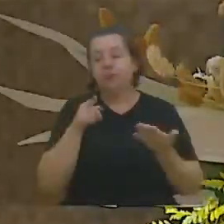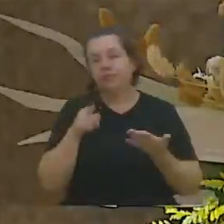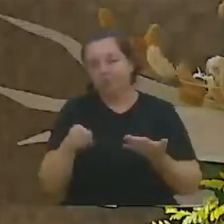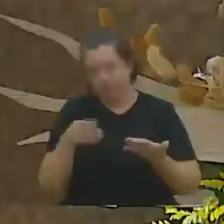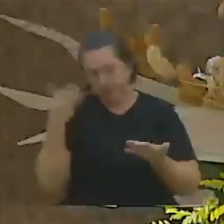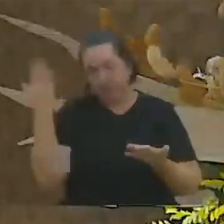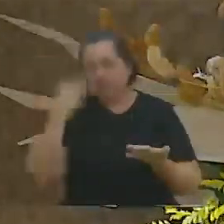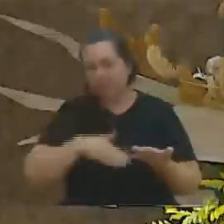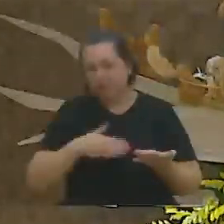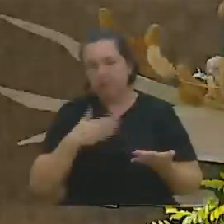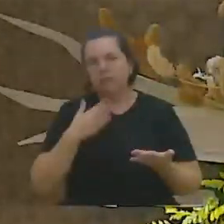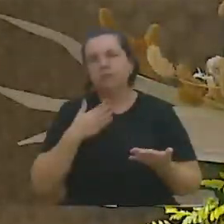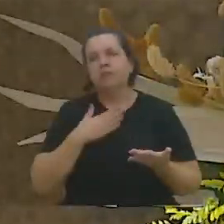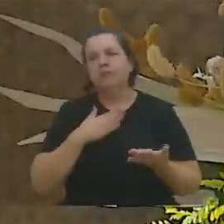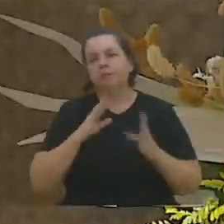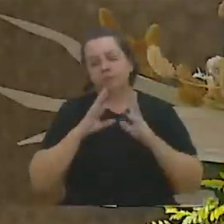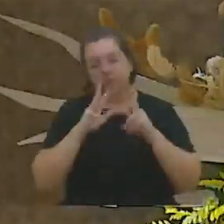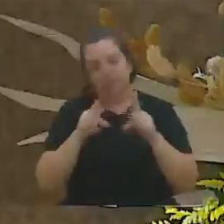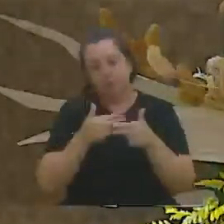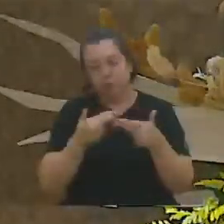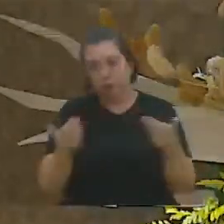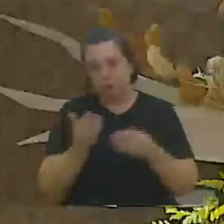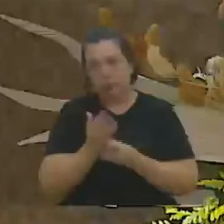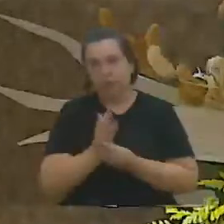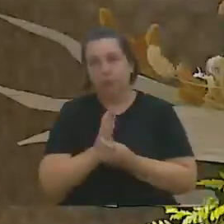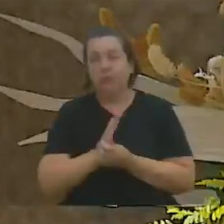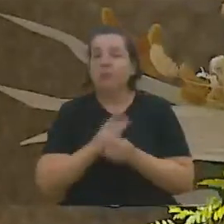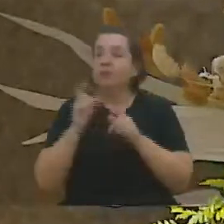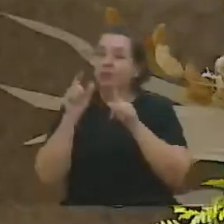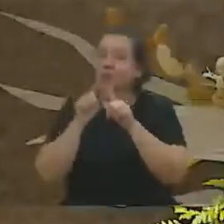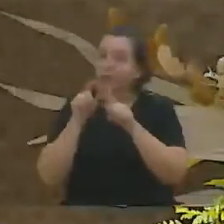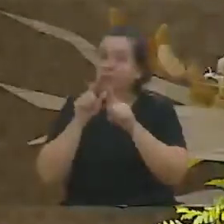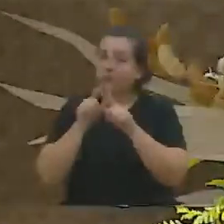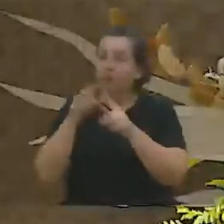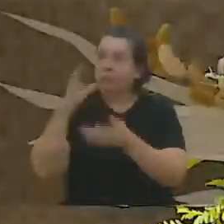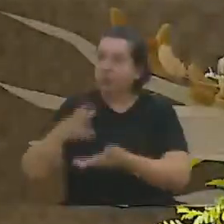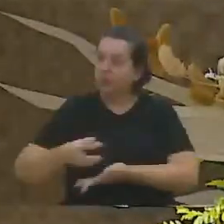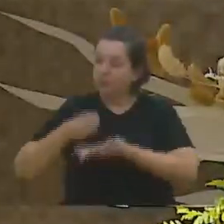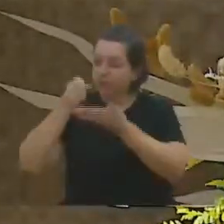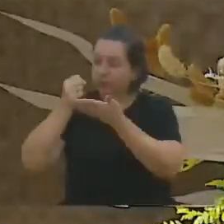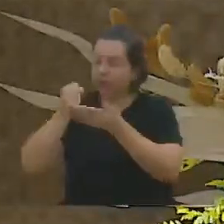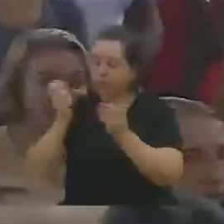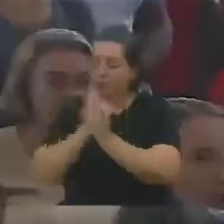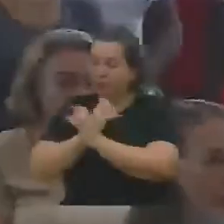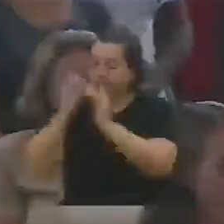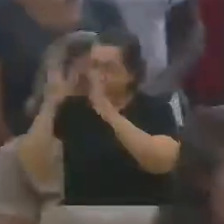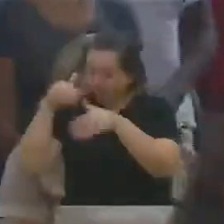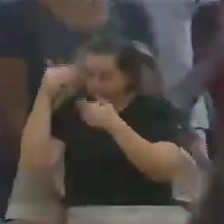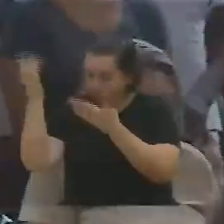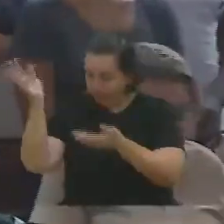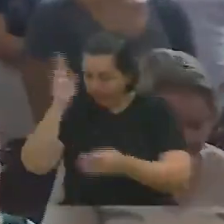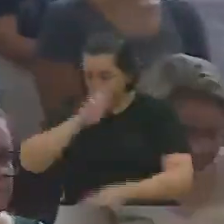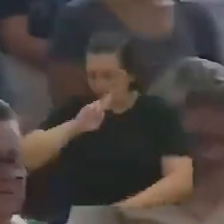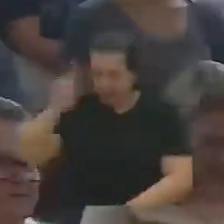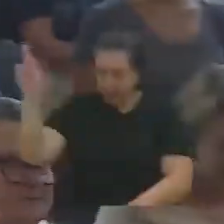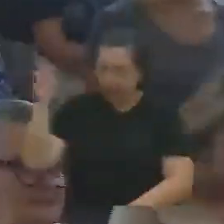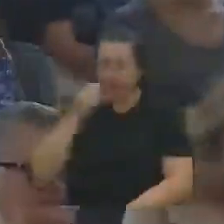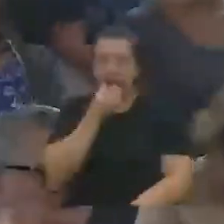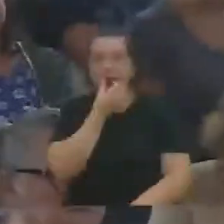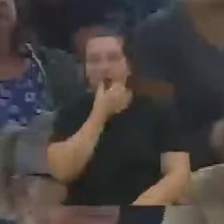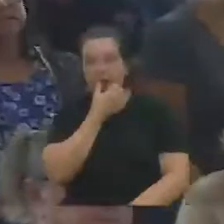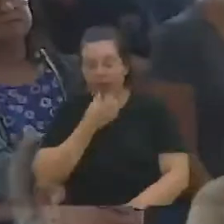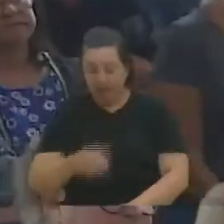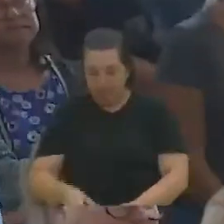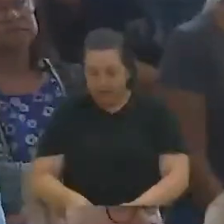sereis testemunhas de tudo isso. Palavra da salvação. Glória a vós,